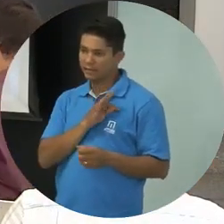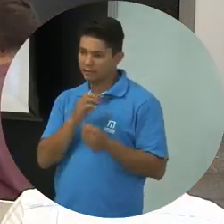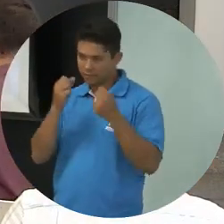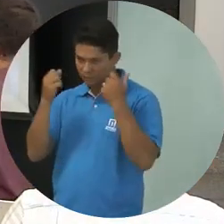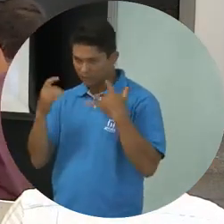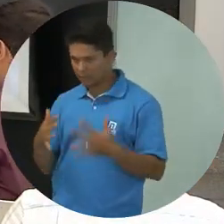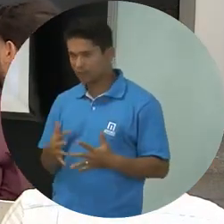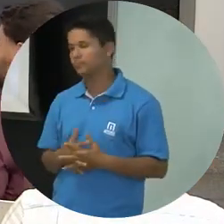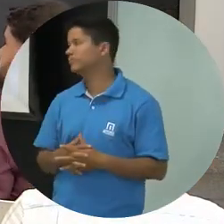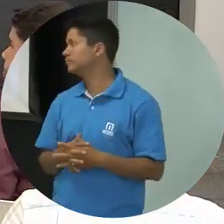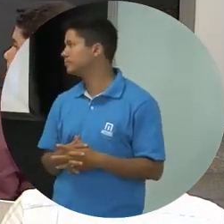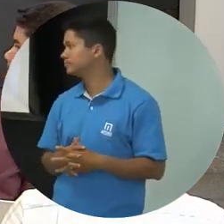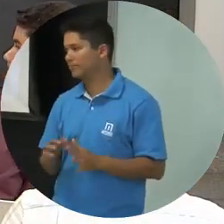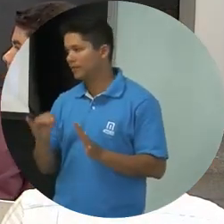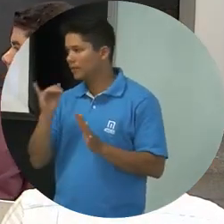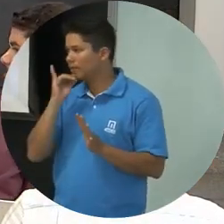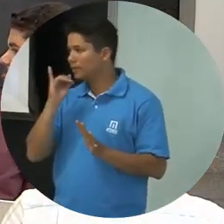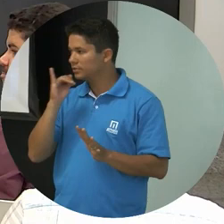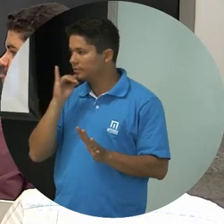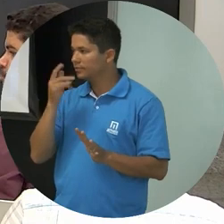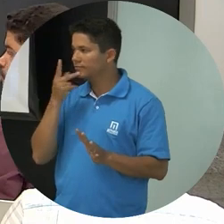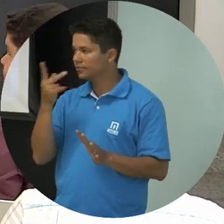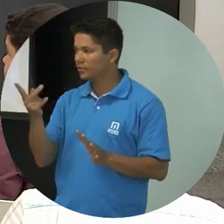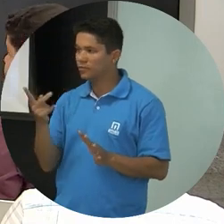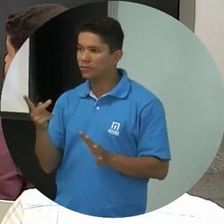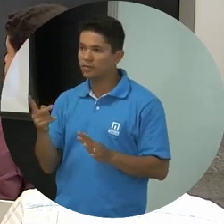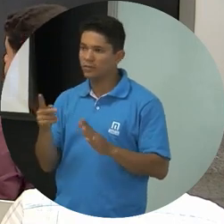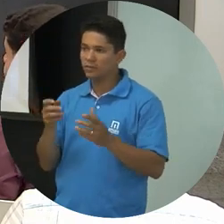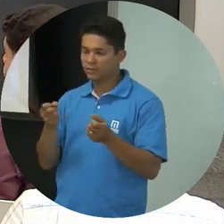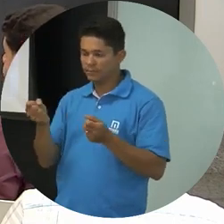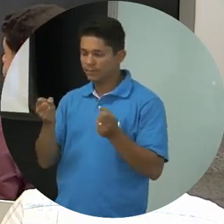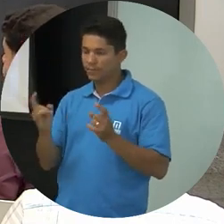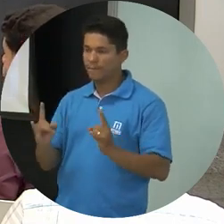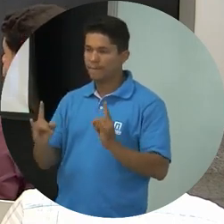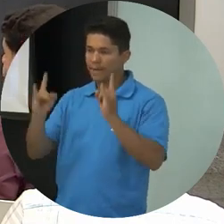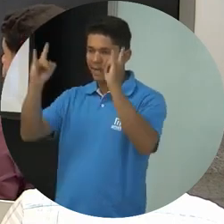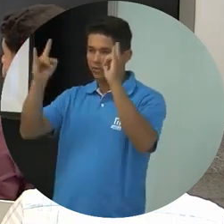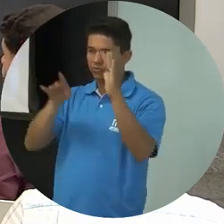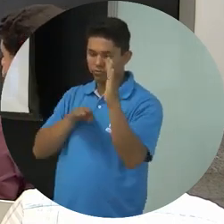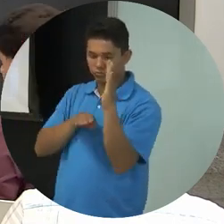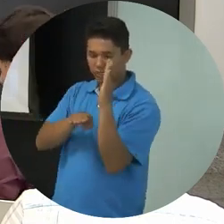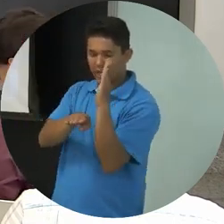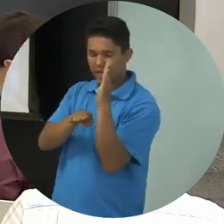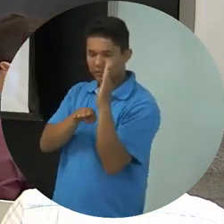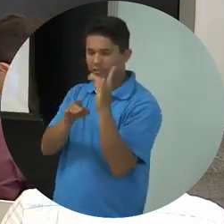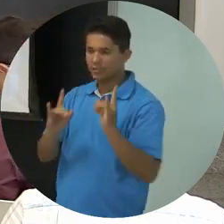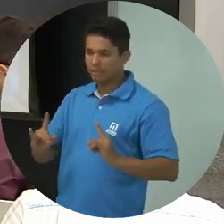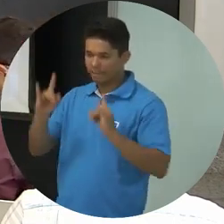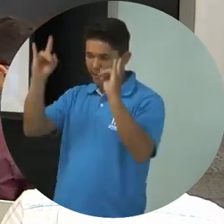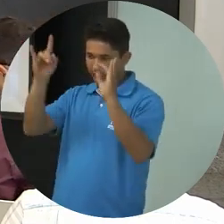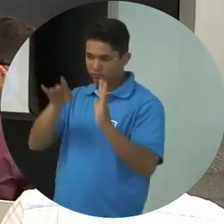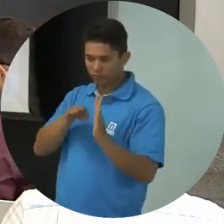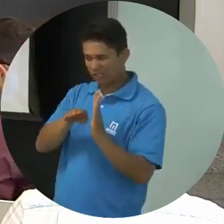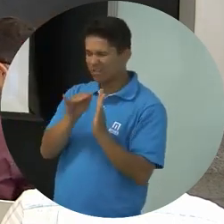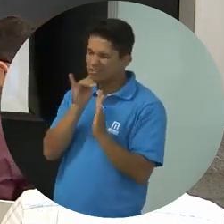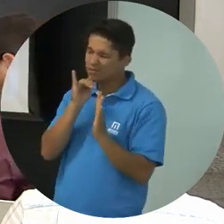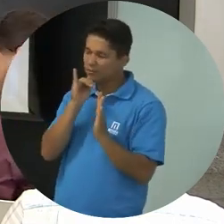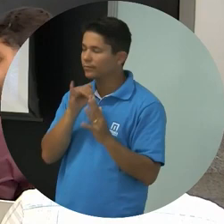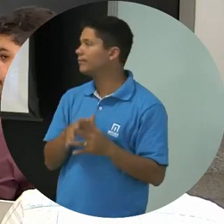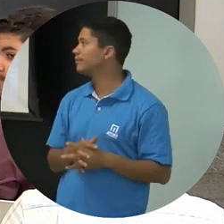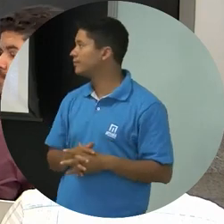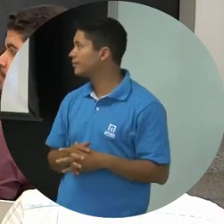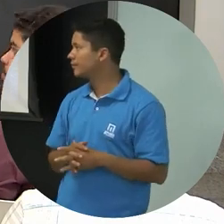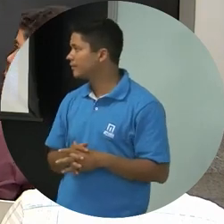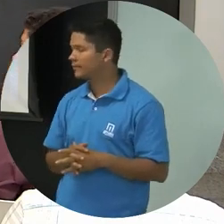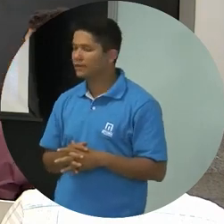dentro do exemplo que ele deu aqui, uma garagem de prédio, né? Dentro de uma garagem de prédio,